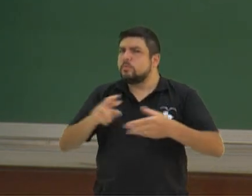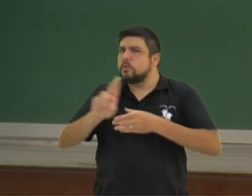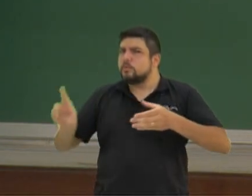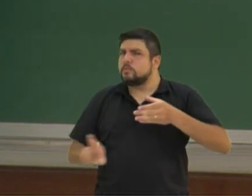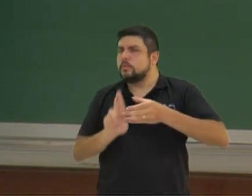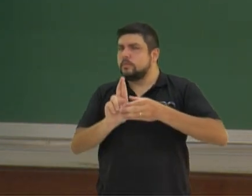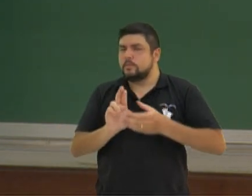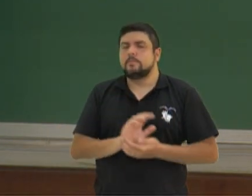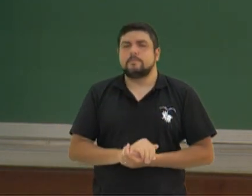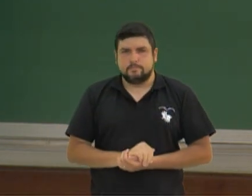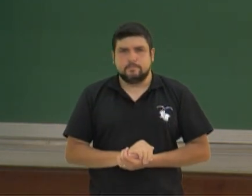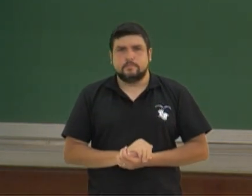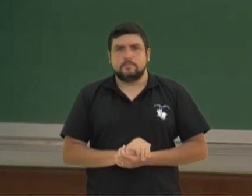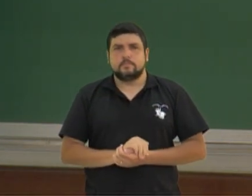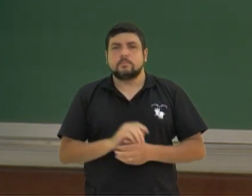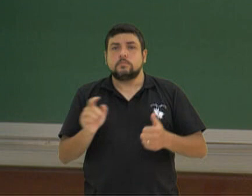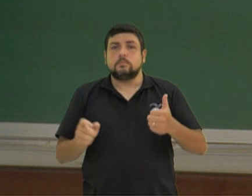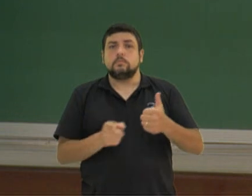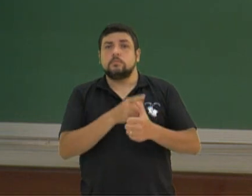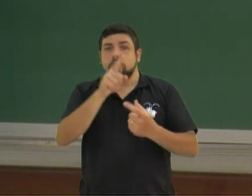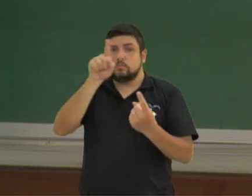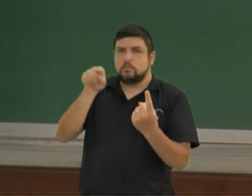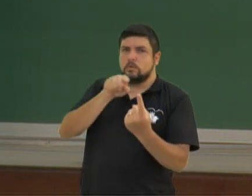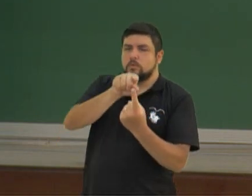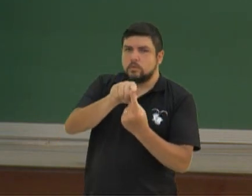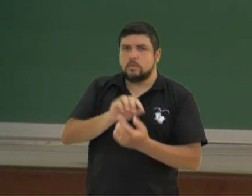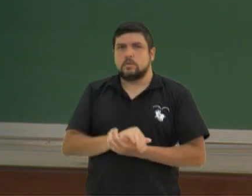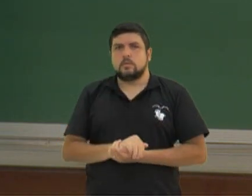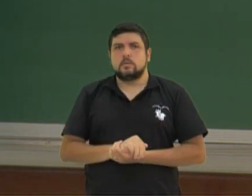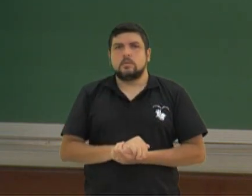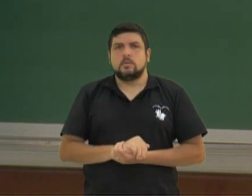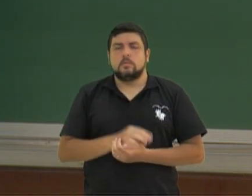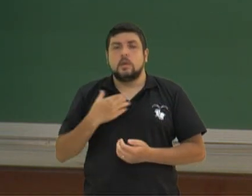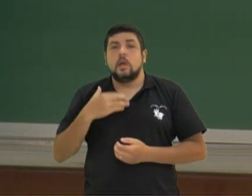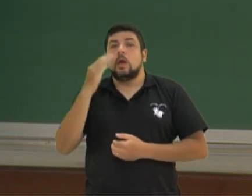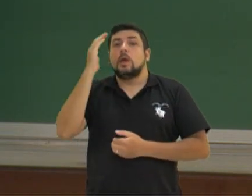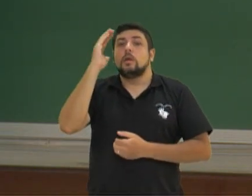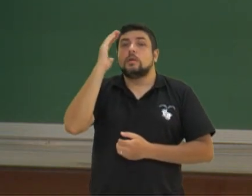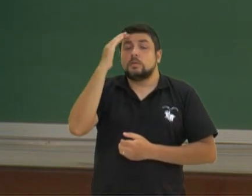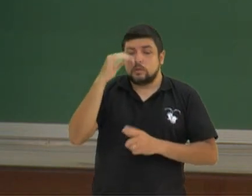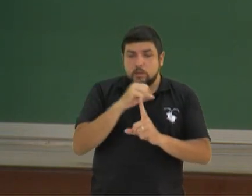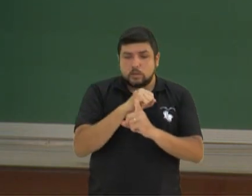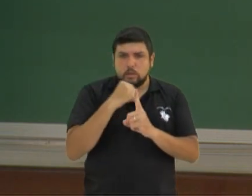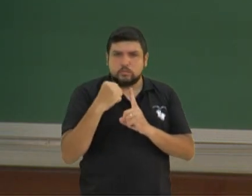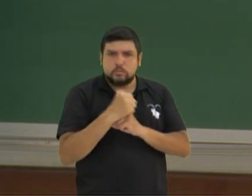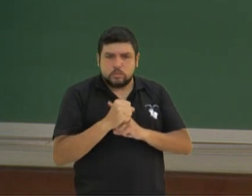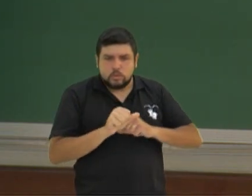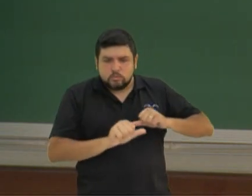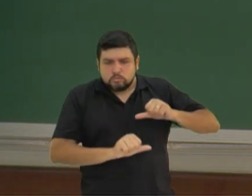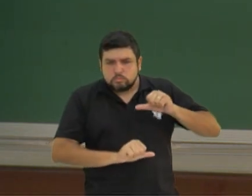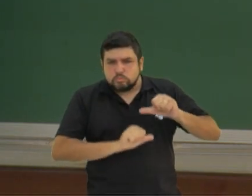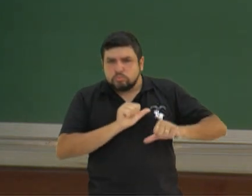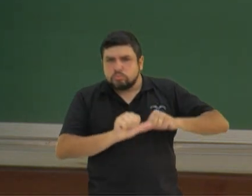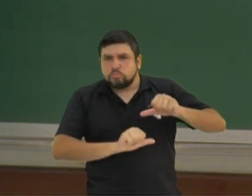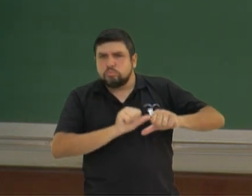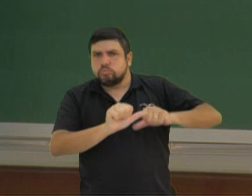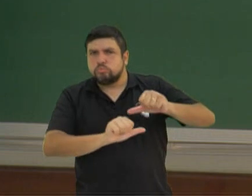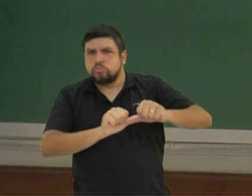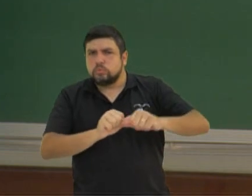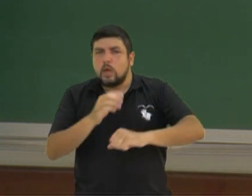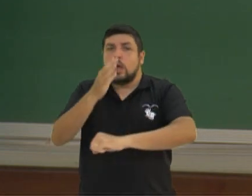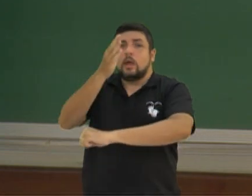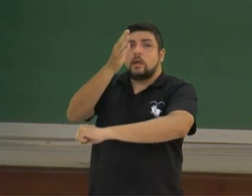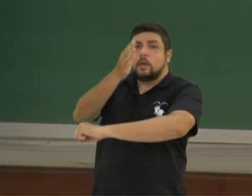cultural? Nosso primeiro objetivo, compreender as mudanças sociais e culturais ocorridas na passagem da